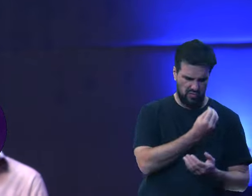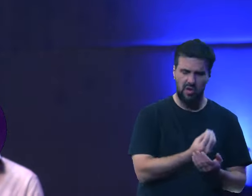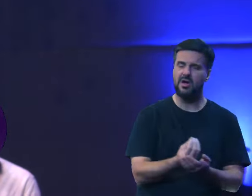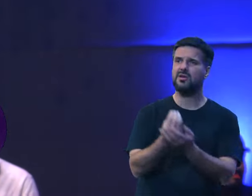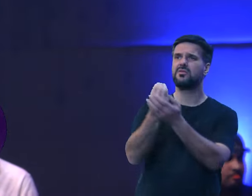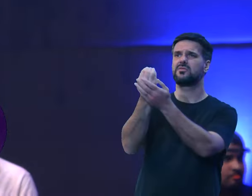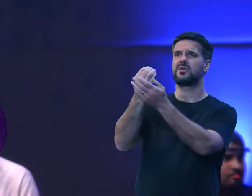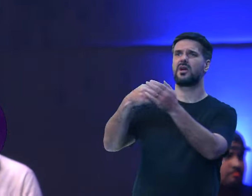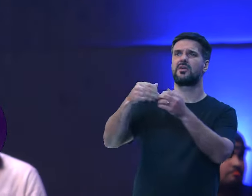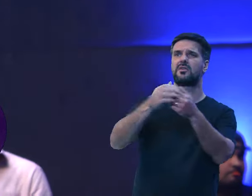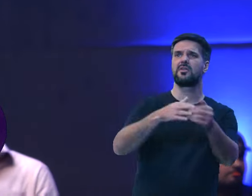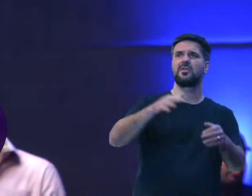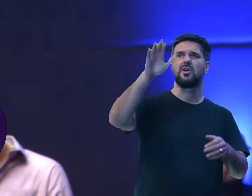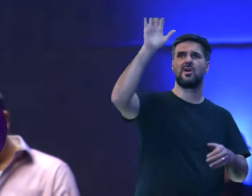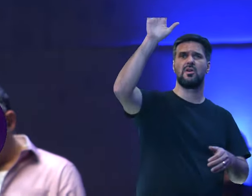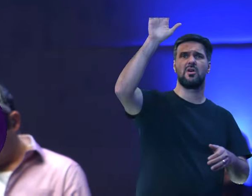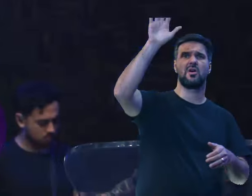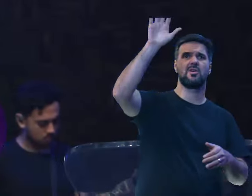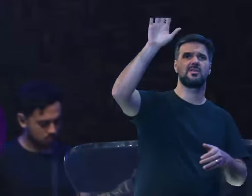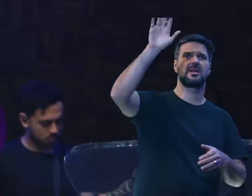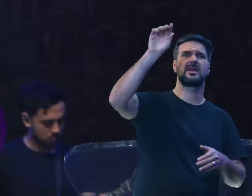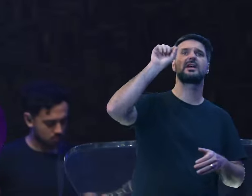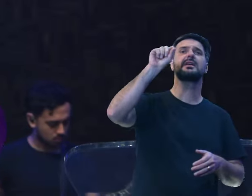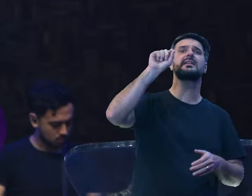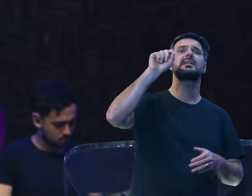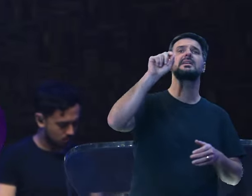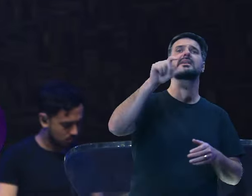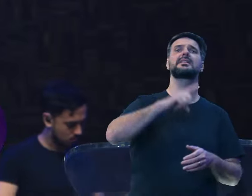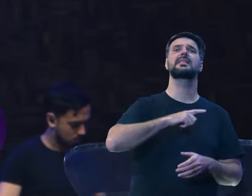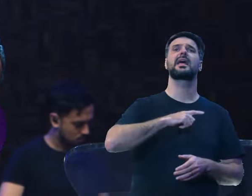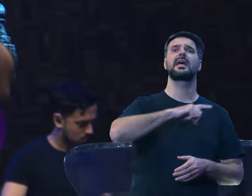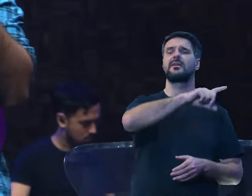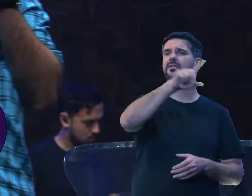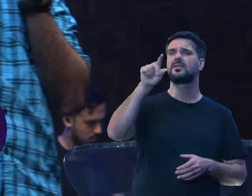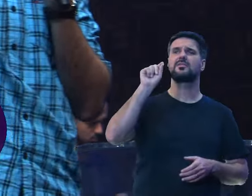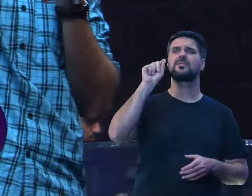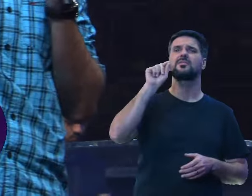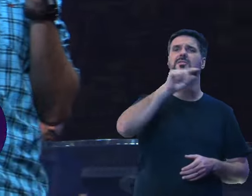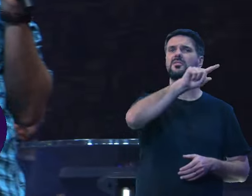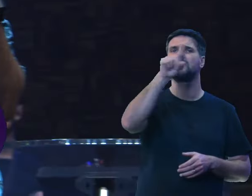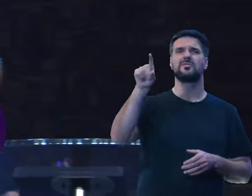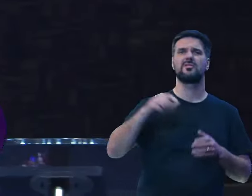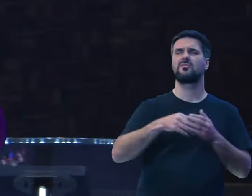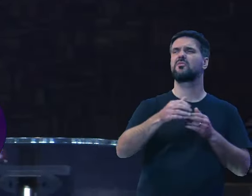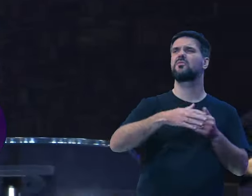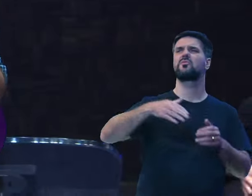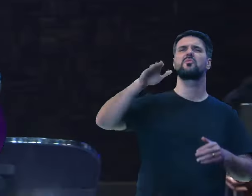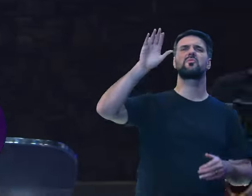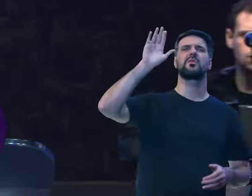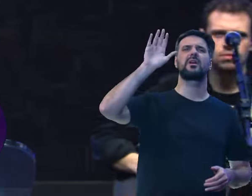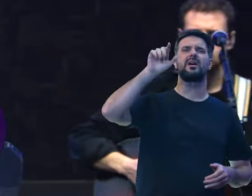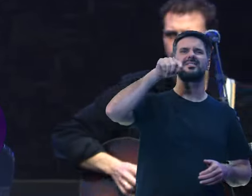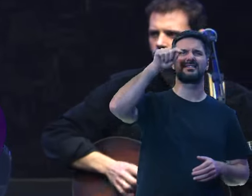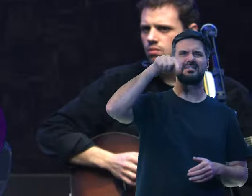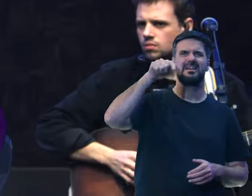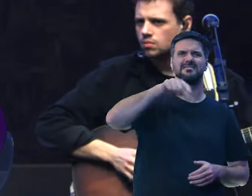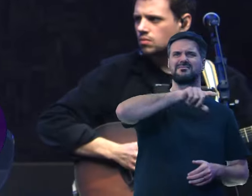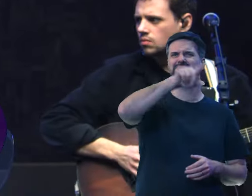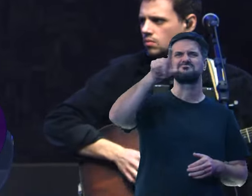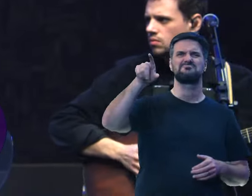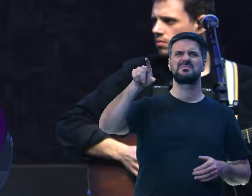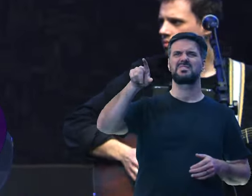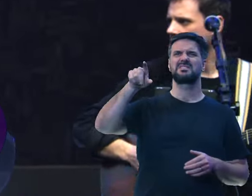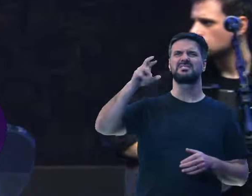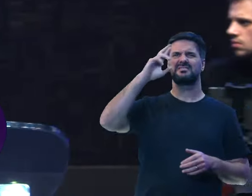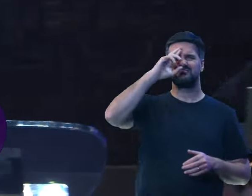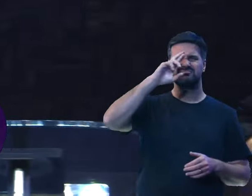você. Tem alguém aqui que deseja entregar a sua vida a Jesus? Deus te abençoe, filho. Tem mais alguém? Se o Senhor está falando com você, levanta a tua